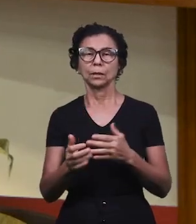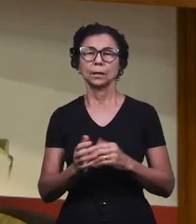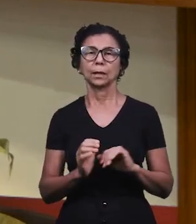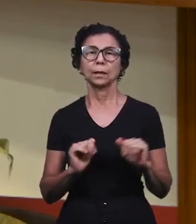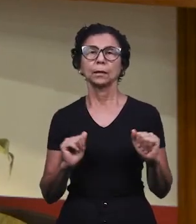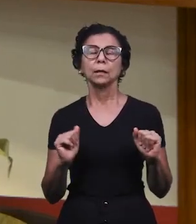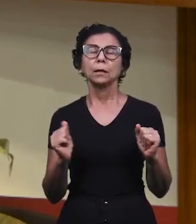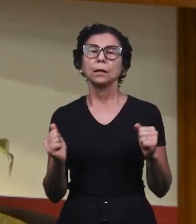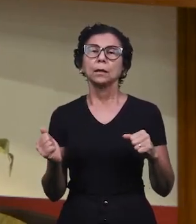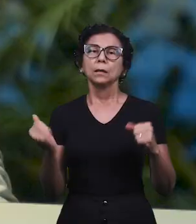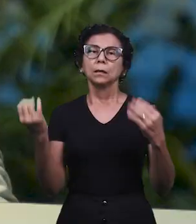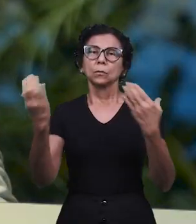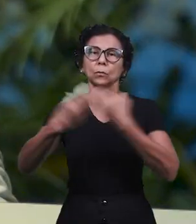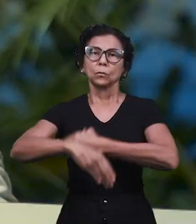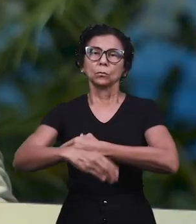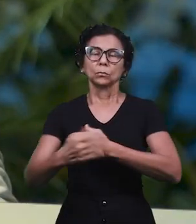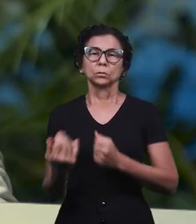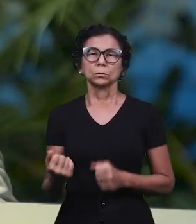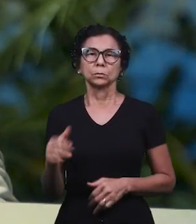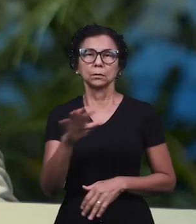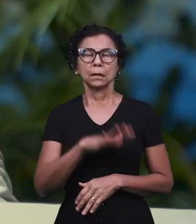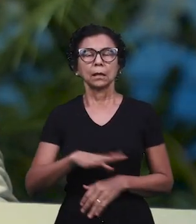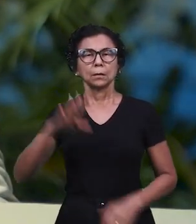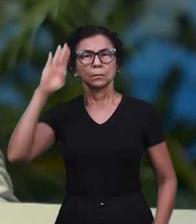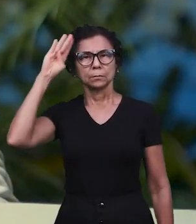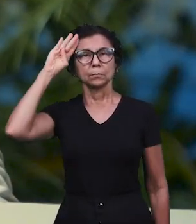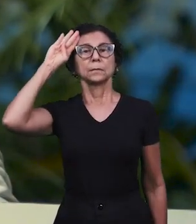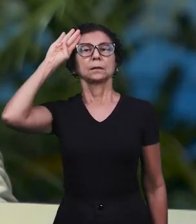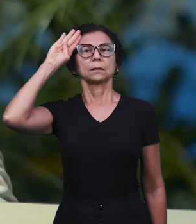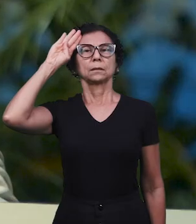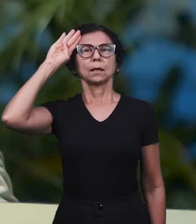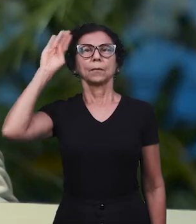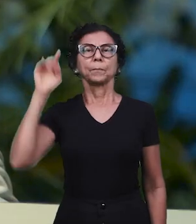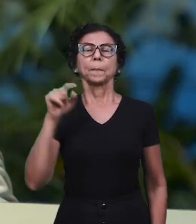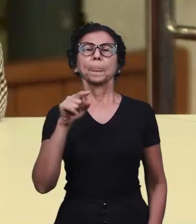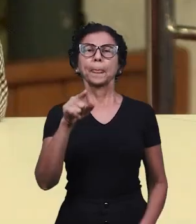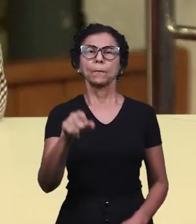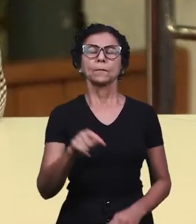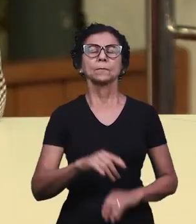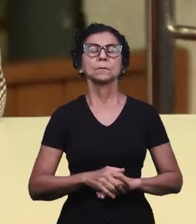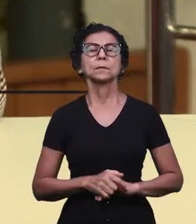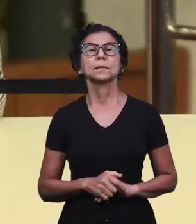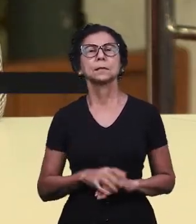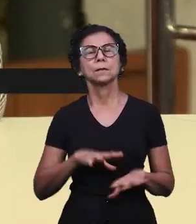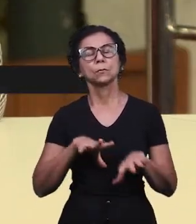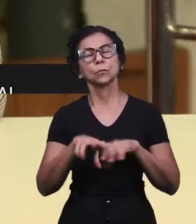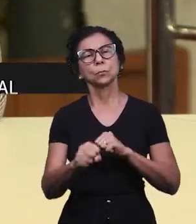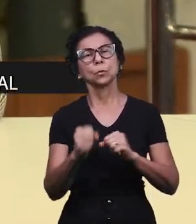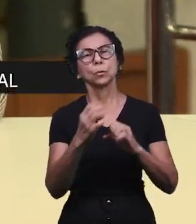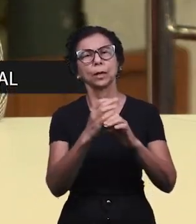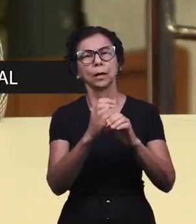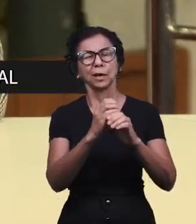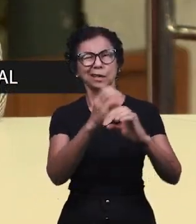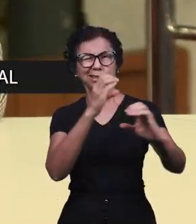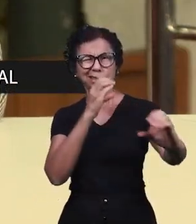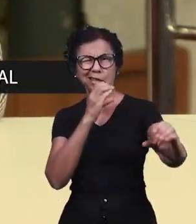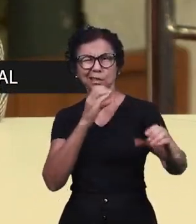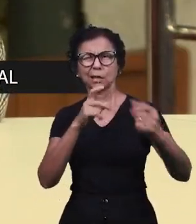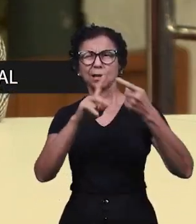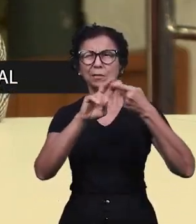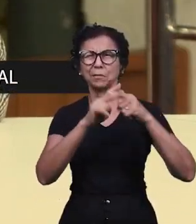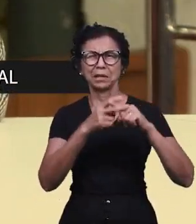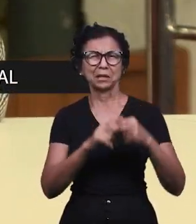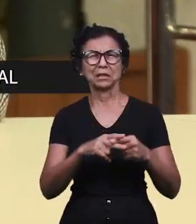área militar. Você se especializou, você fez engenharia mecânica, mas a engenharia tem vários segmentos,